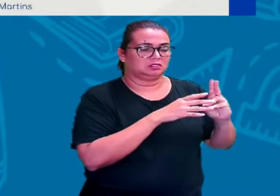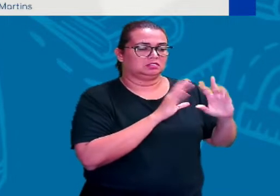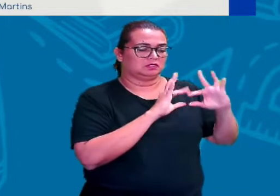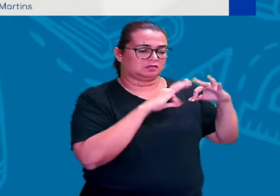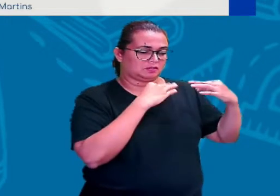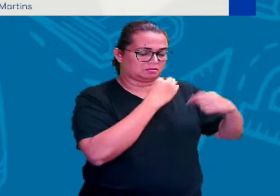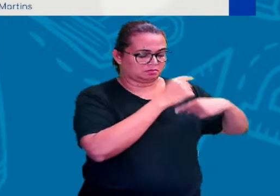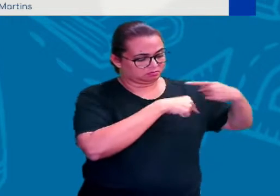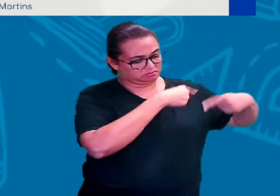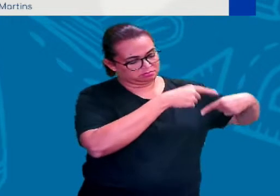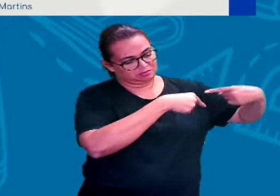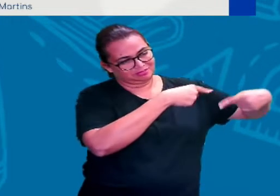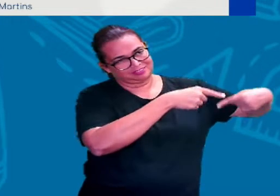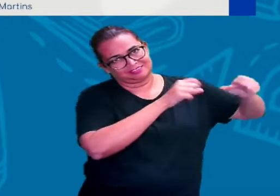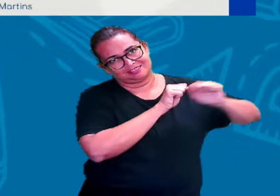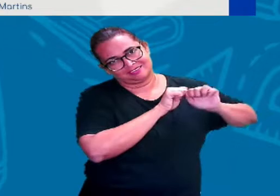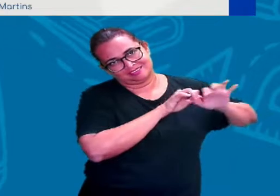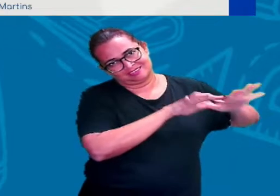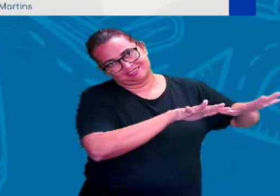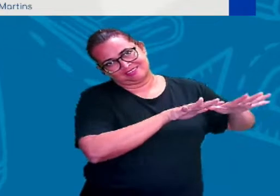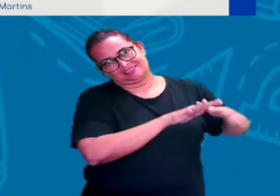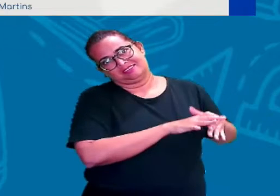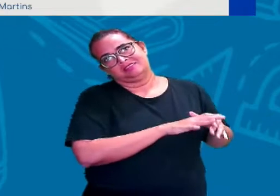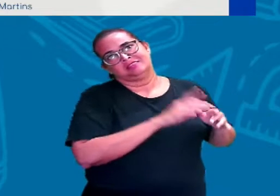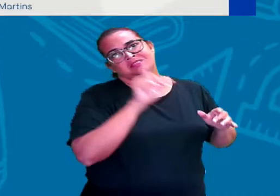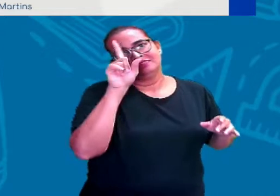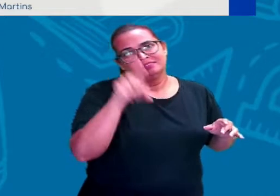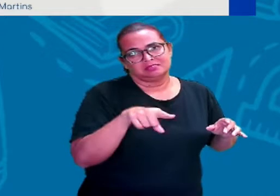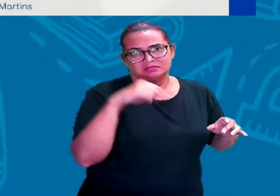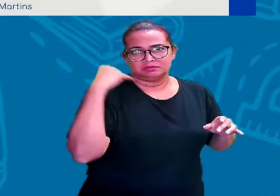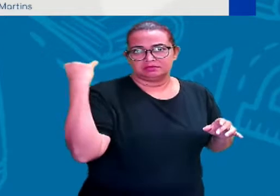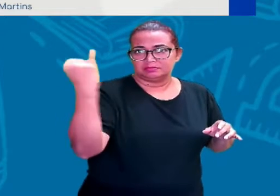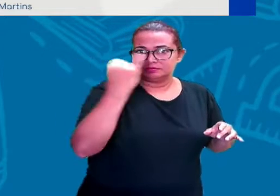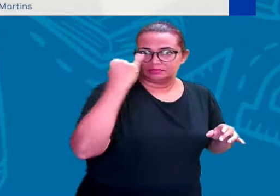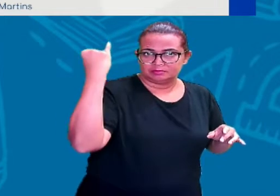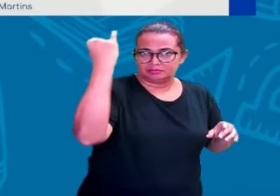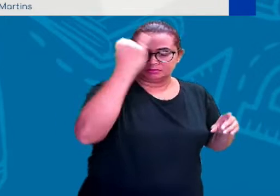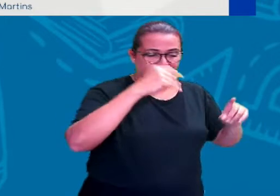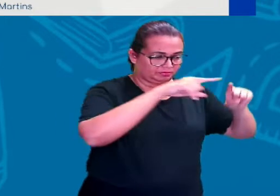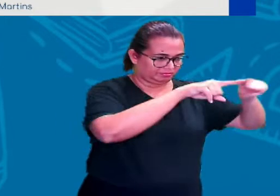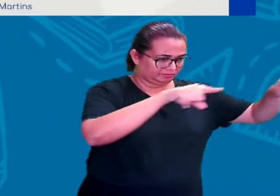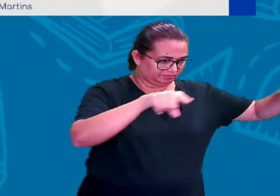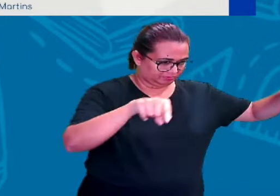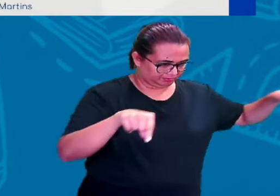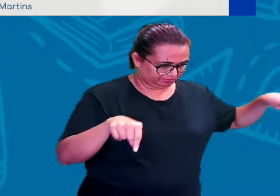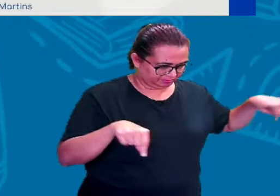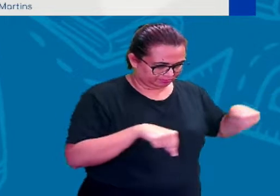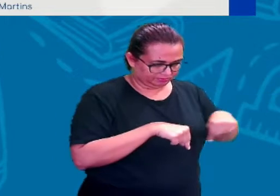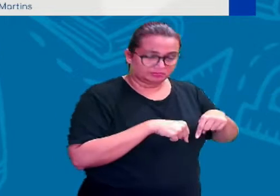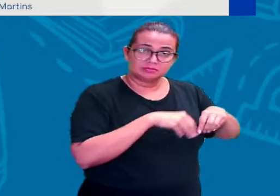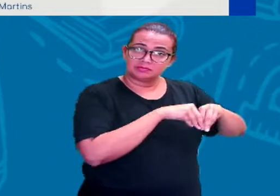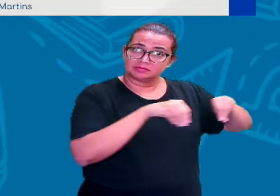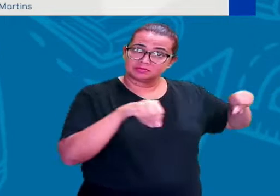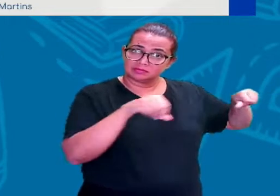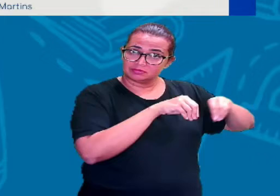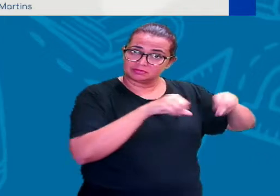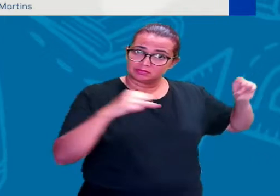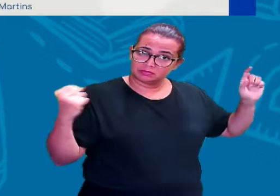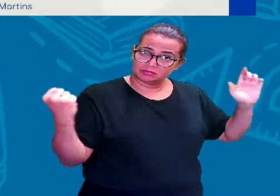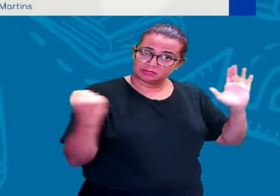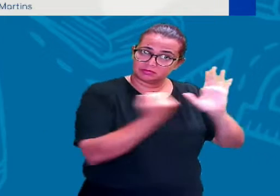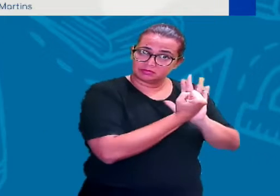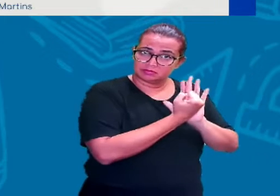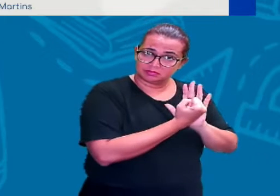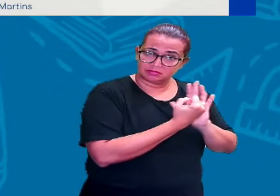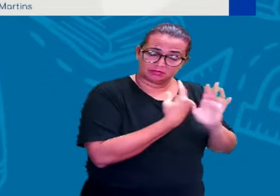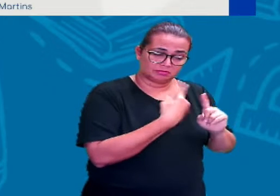Então, a demarcação, ela é favorável à proteção da vida dos povos indígenas